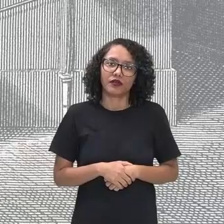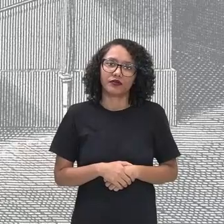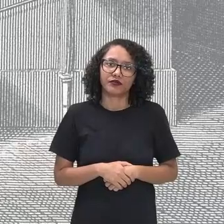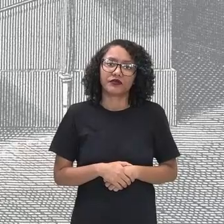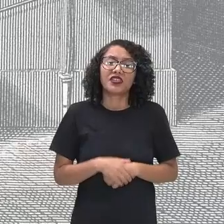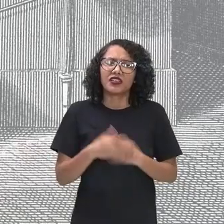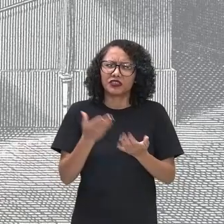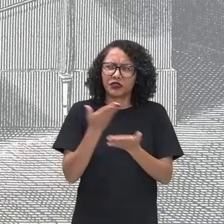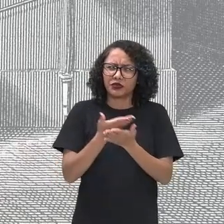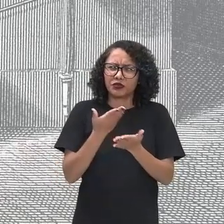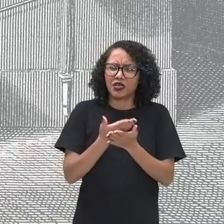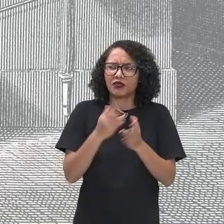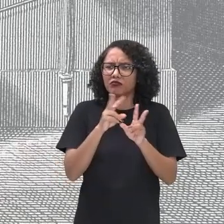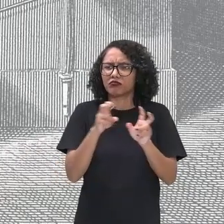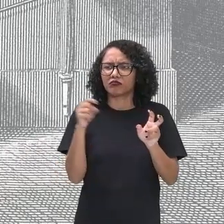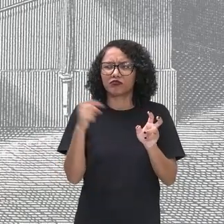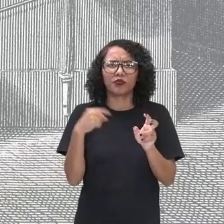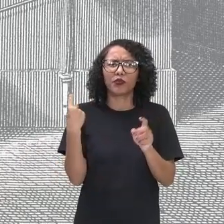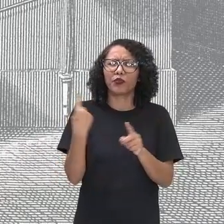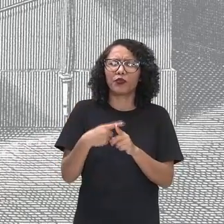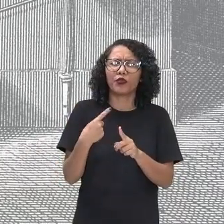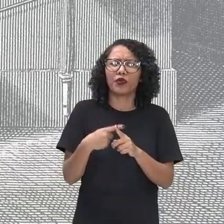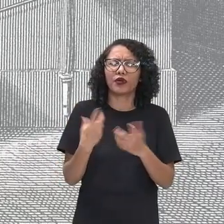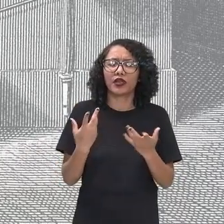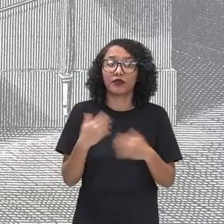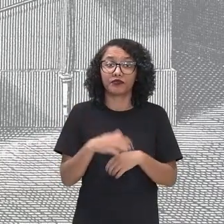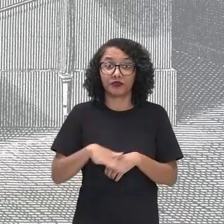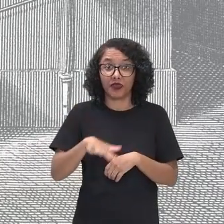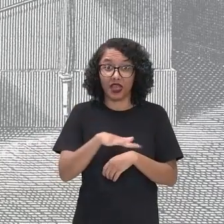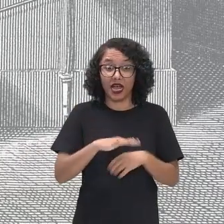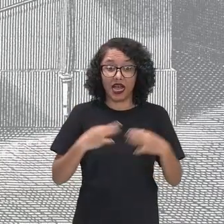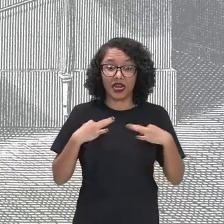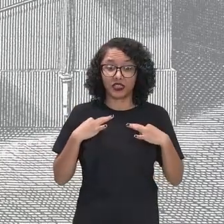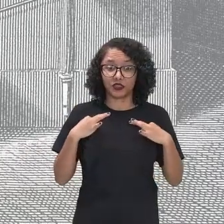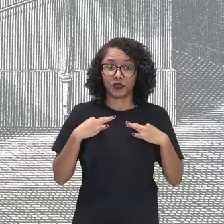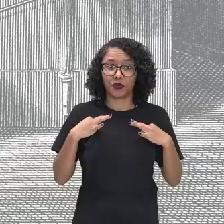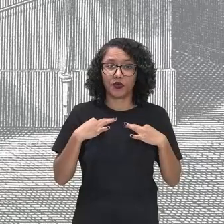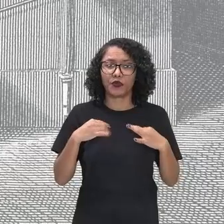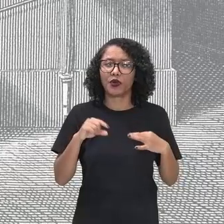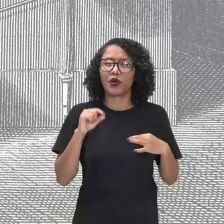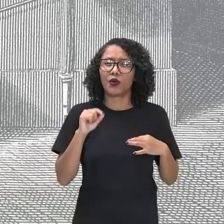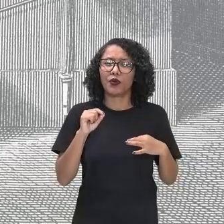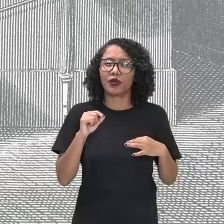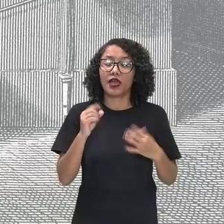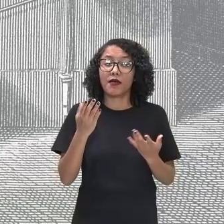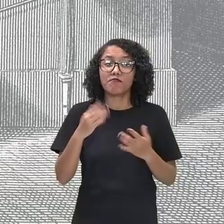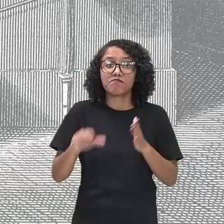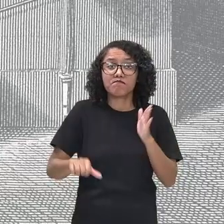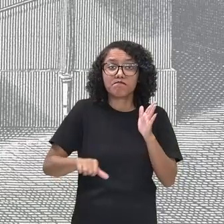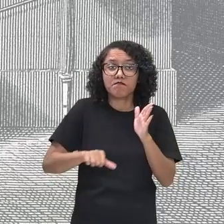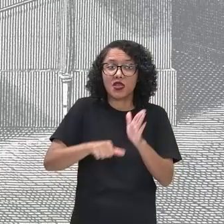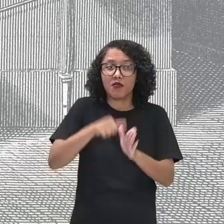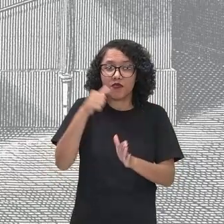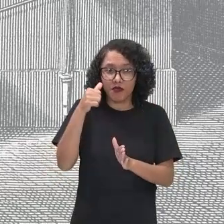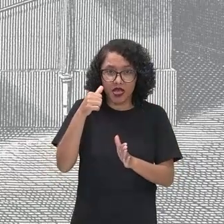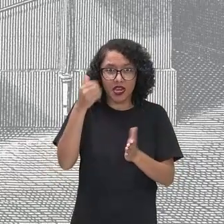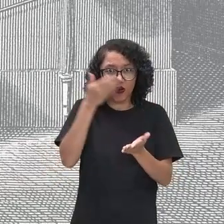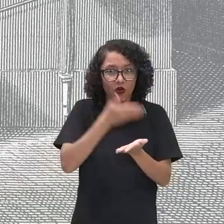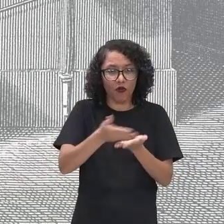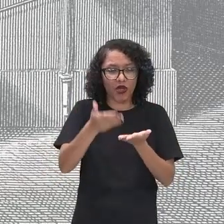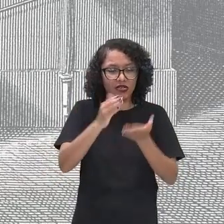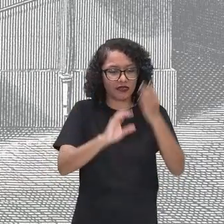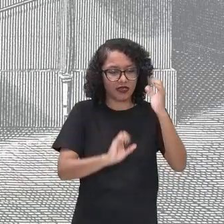porque é justamente a indústria têxtil, a indústria dos tecidos, que vai ser a primeira a se industrializar, a